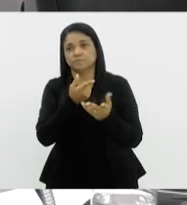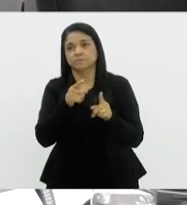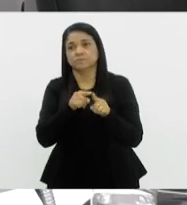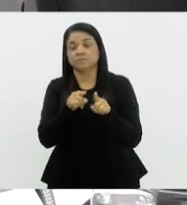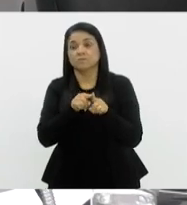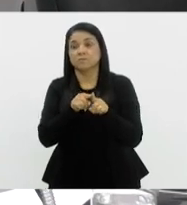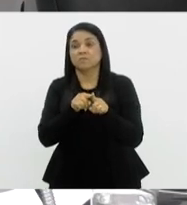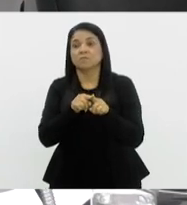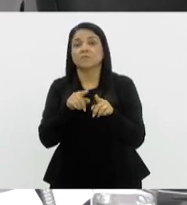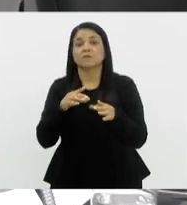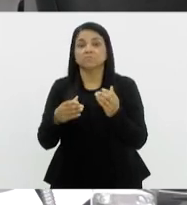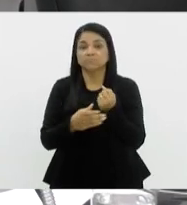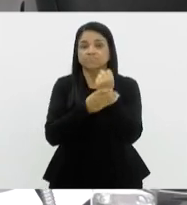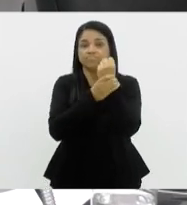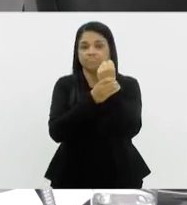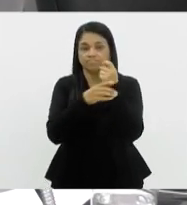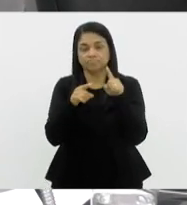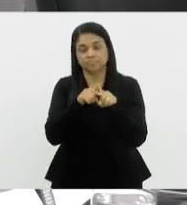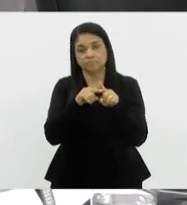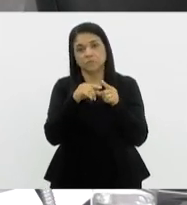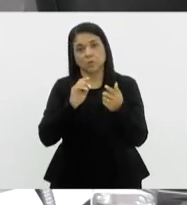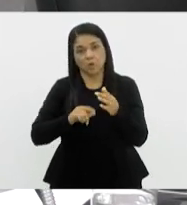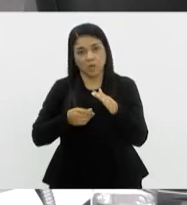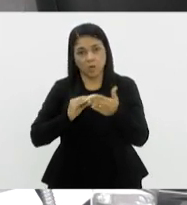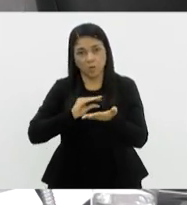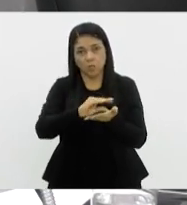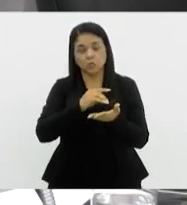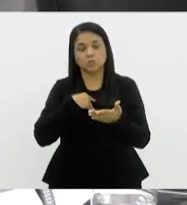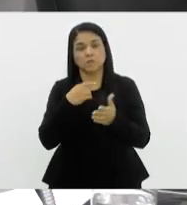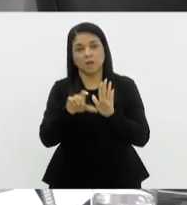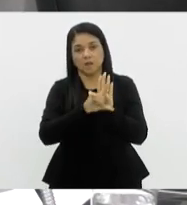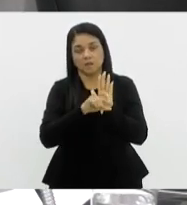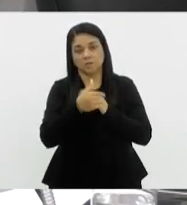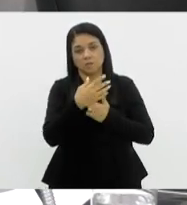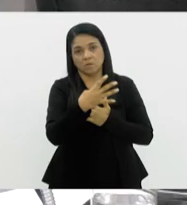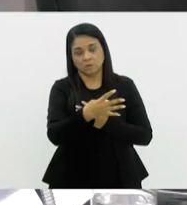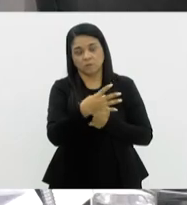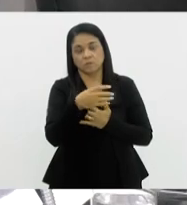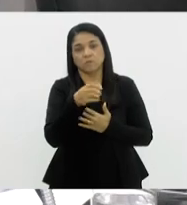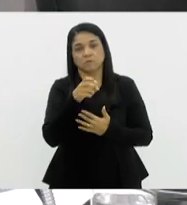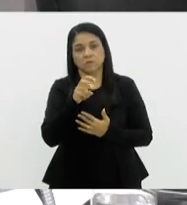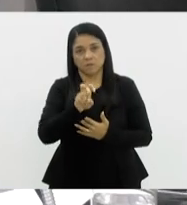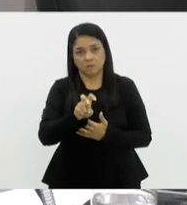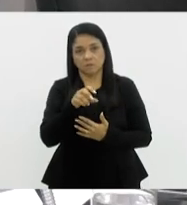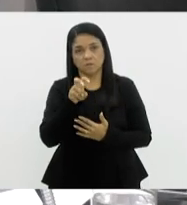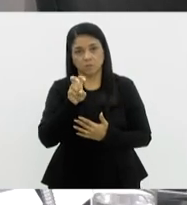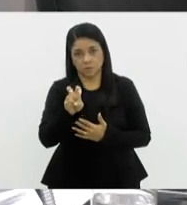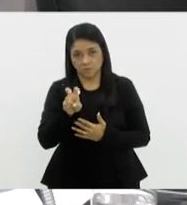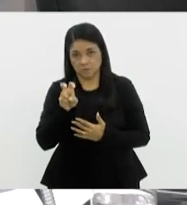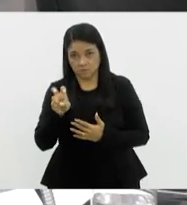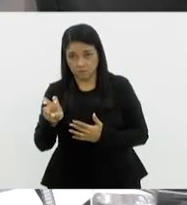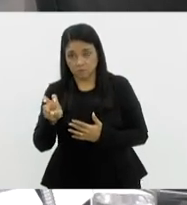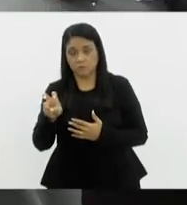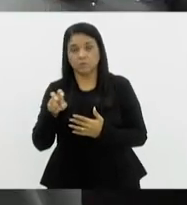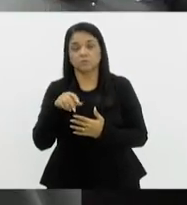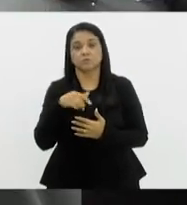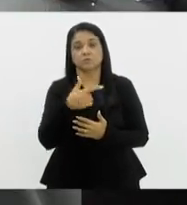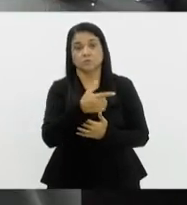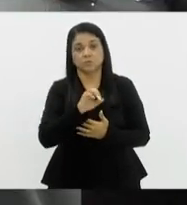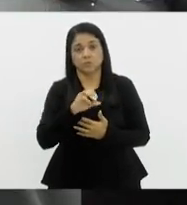dessa lei, fica assegurado os recursos provenientes do artigo 5 da Lei 4.555, de 6 de junho de 2005. Presidente, para não ser chato já sendo...